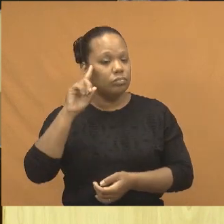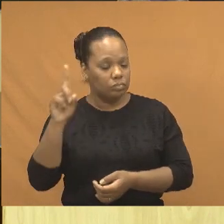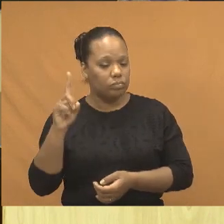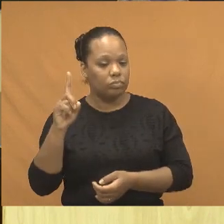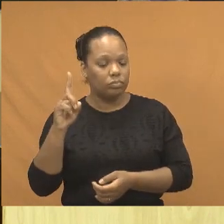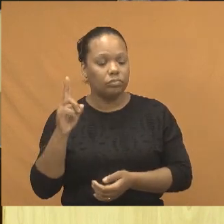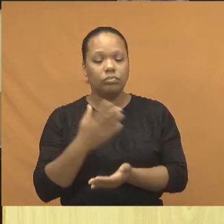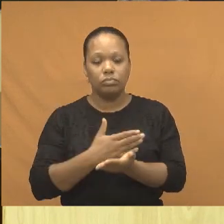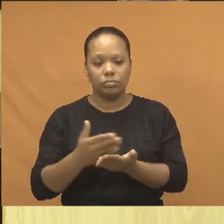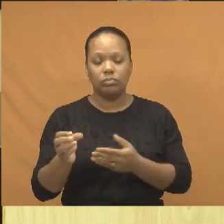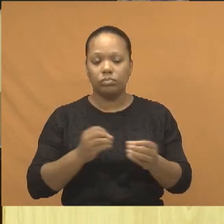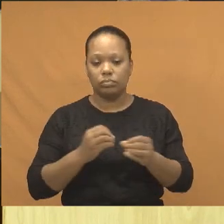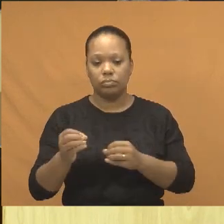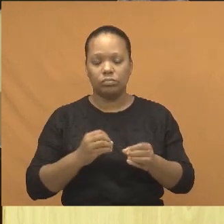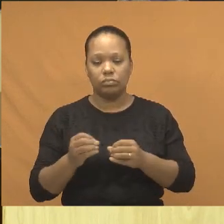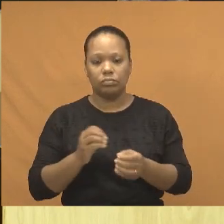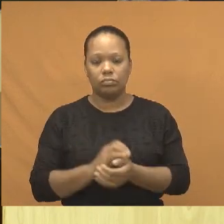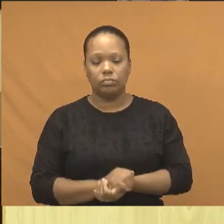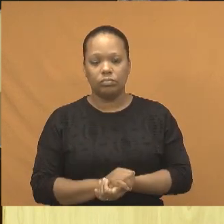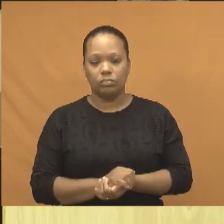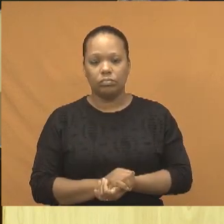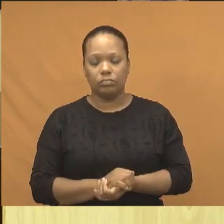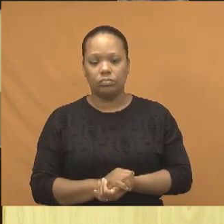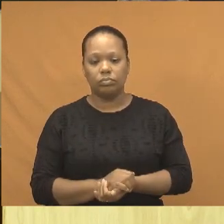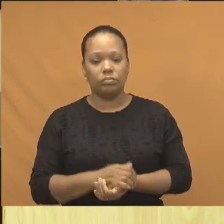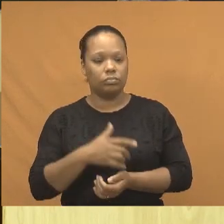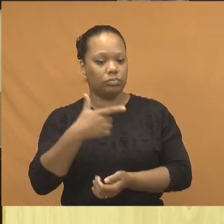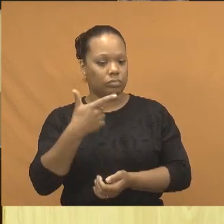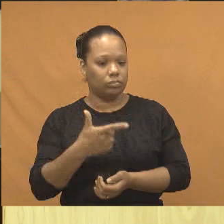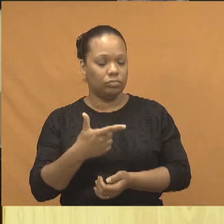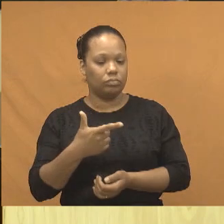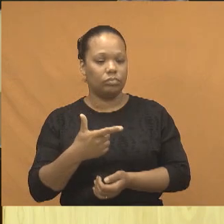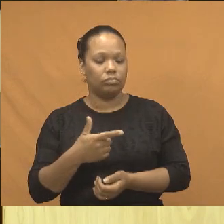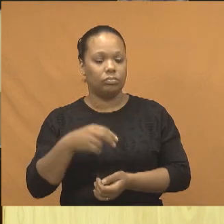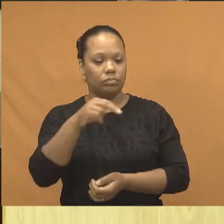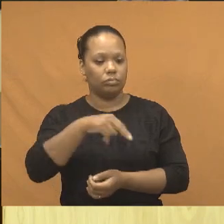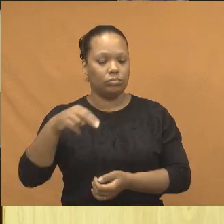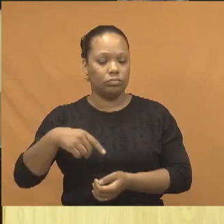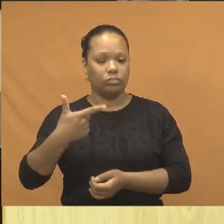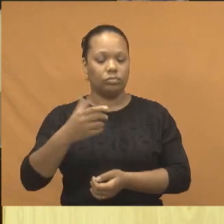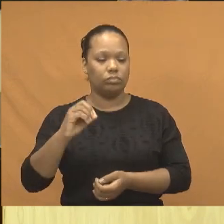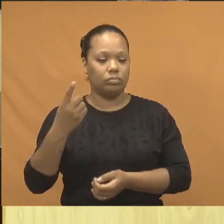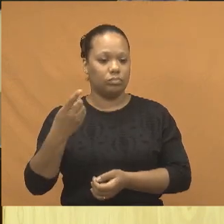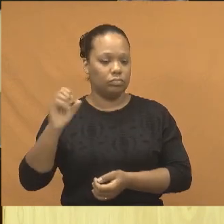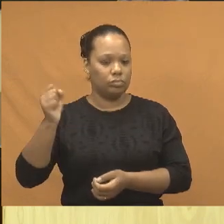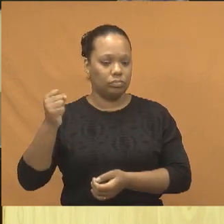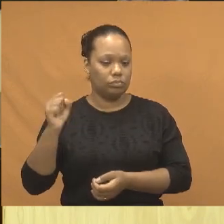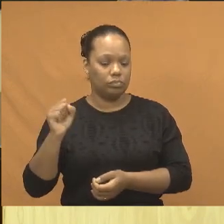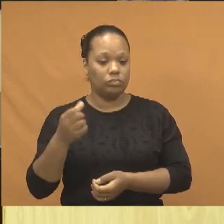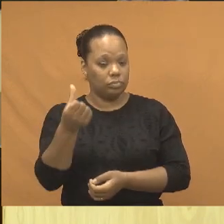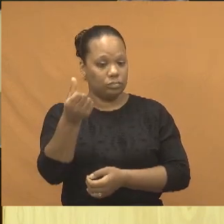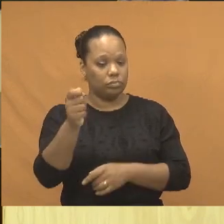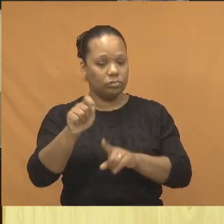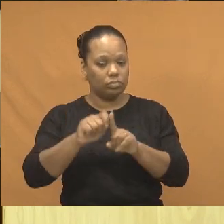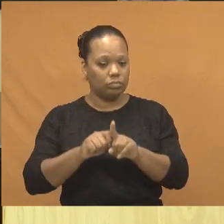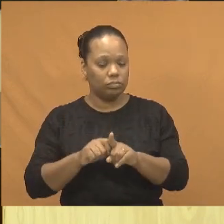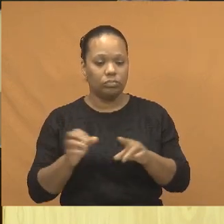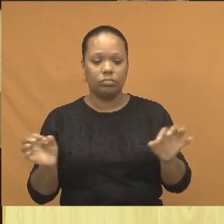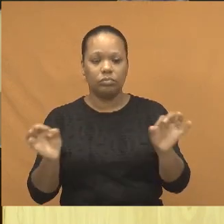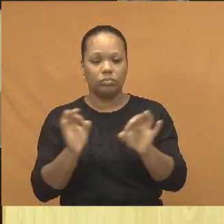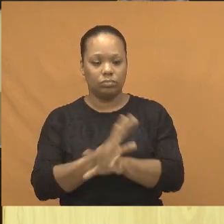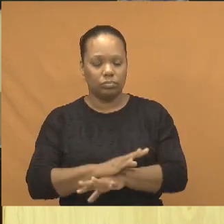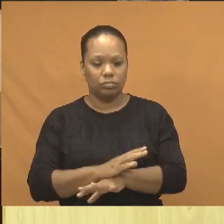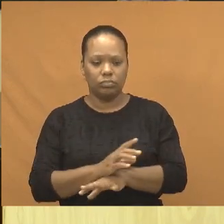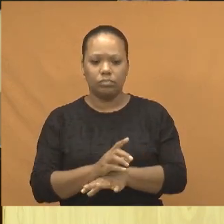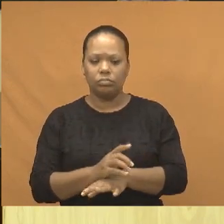execução da obra, início em 2 de novembro de 2018, com 6 meses para conclusão,